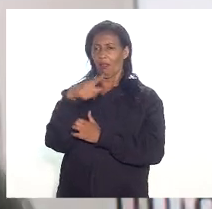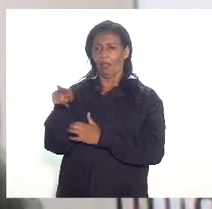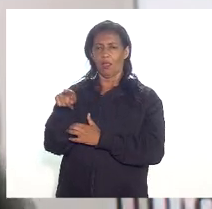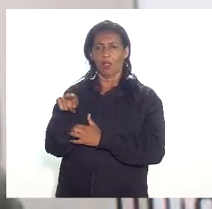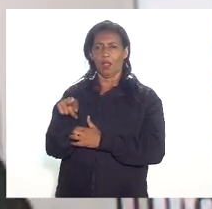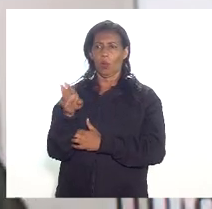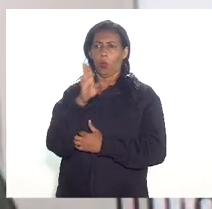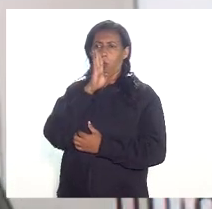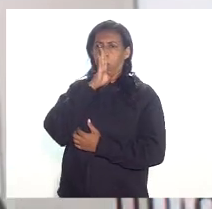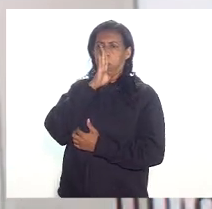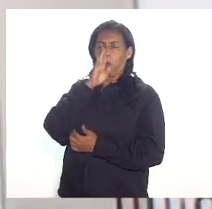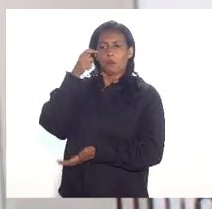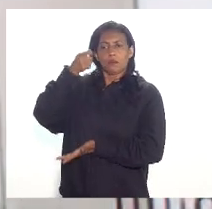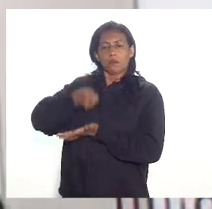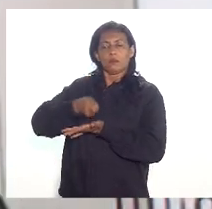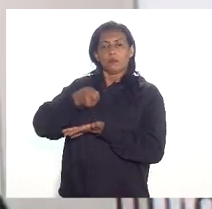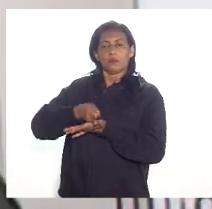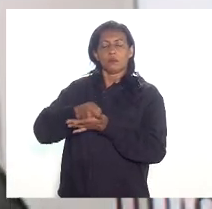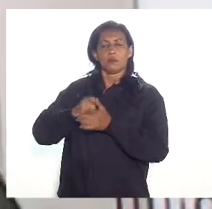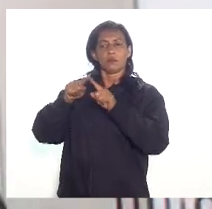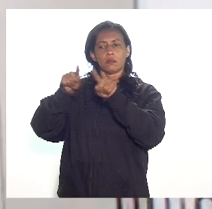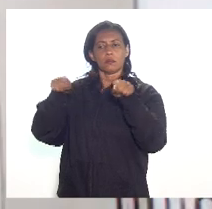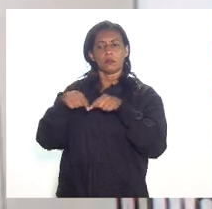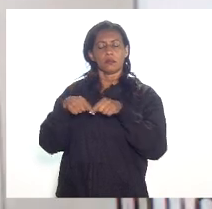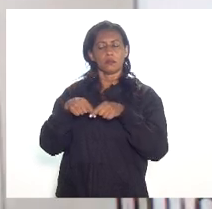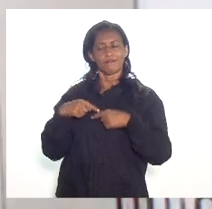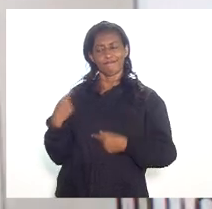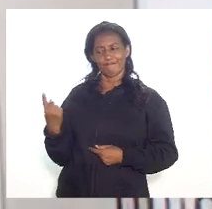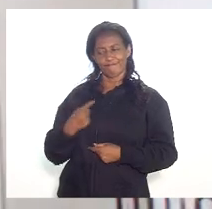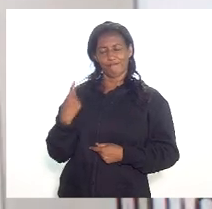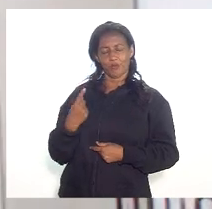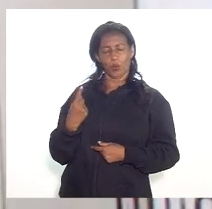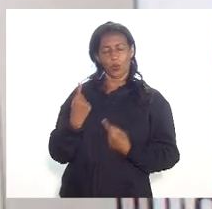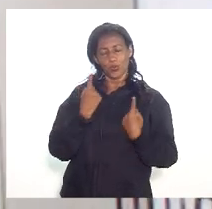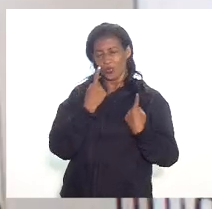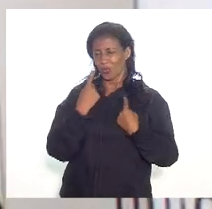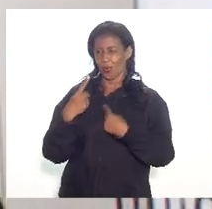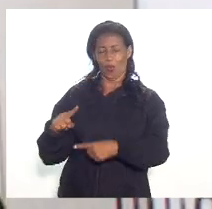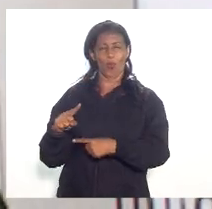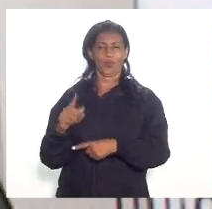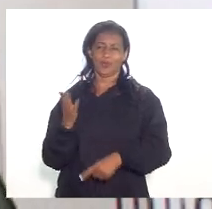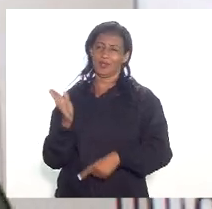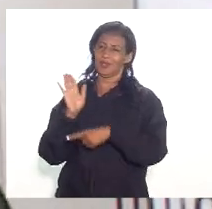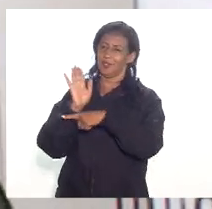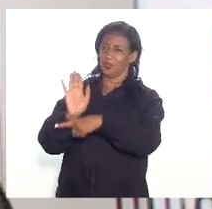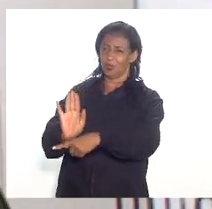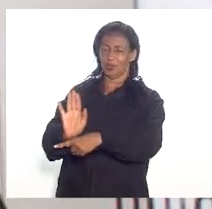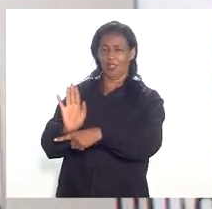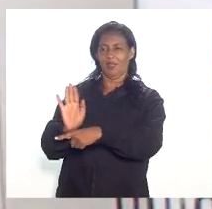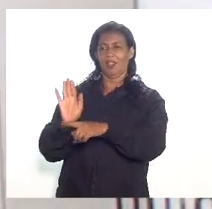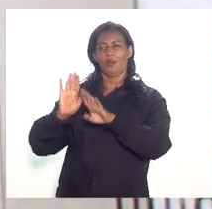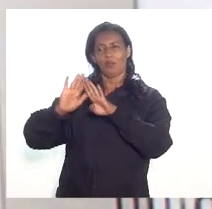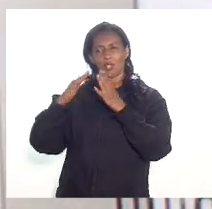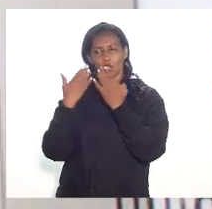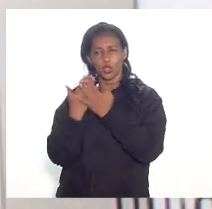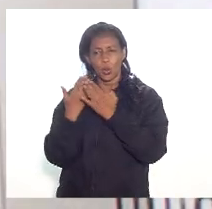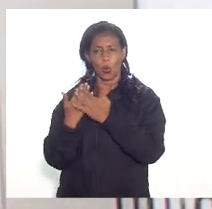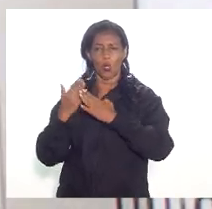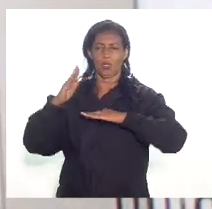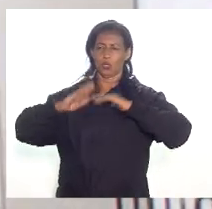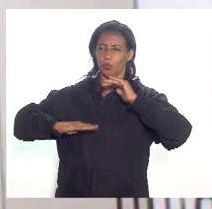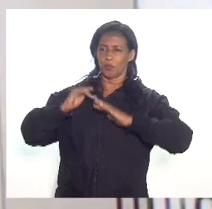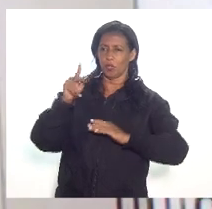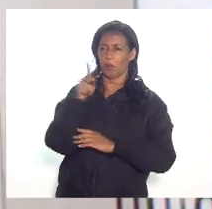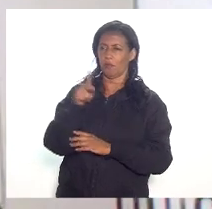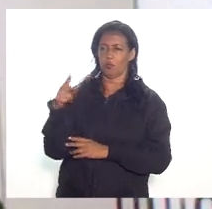agenda autoritária e é contra isso que a gente está lutando a gente quer defender a educação pública sim profissionais de educação